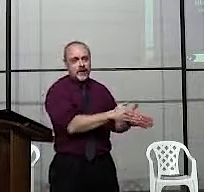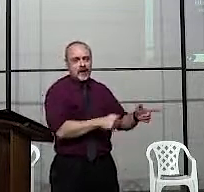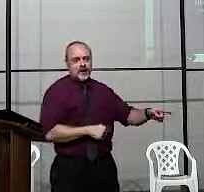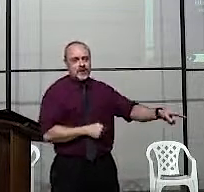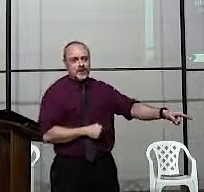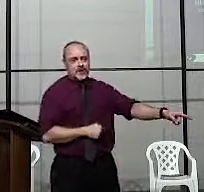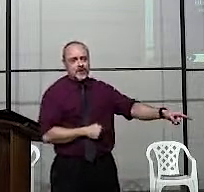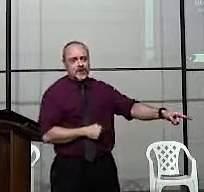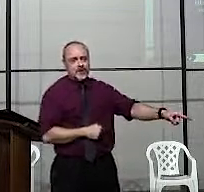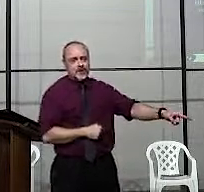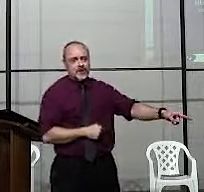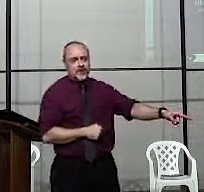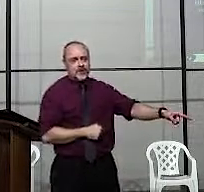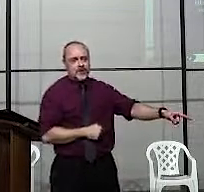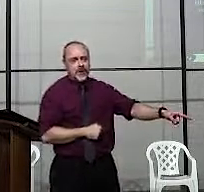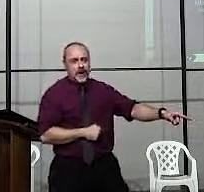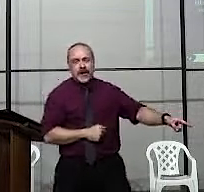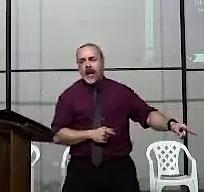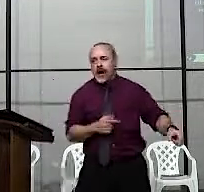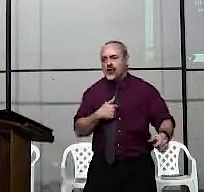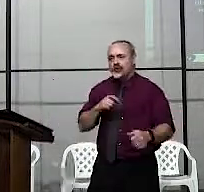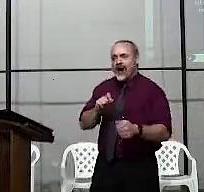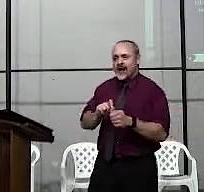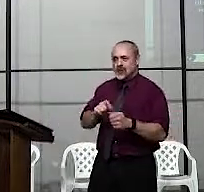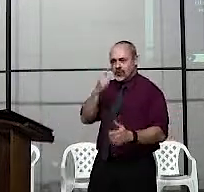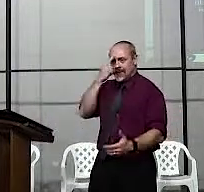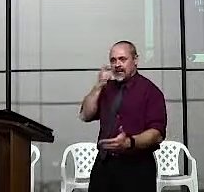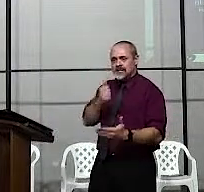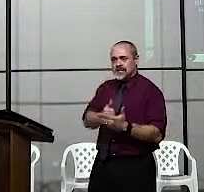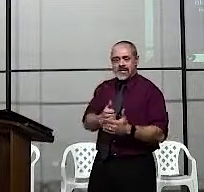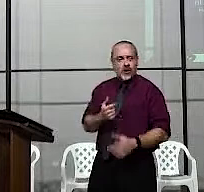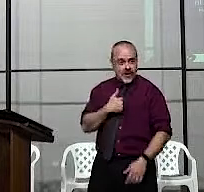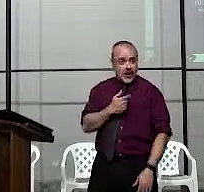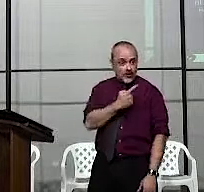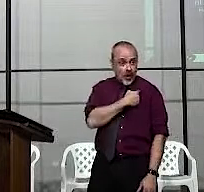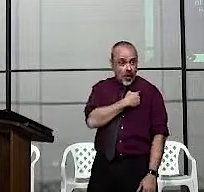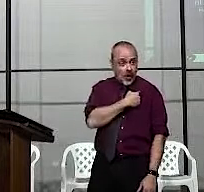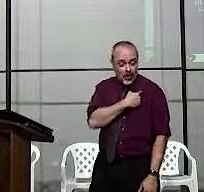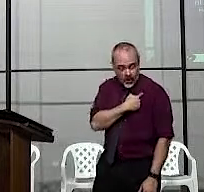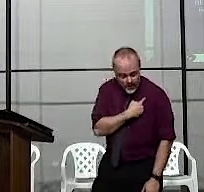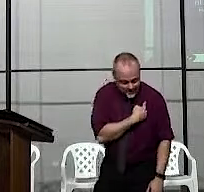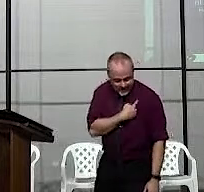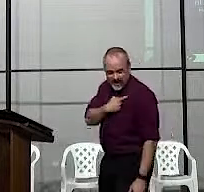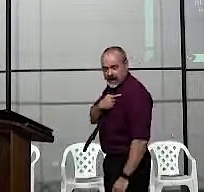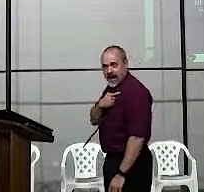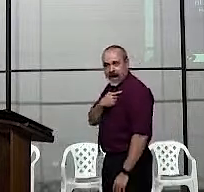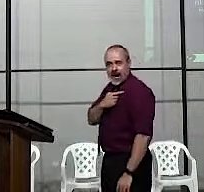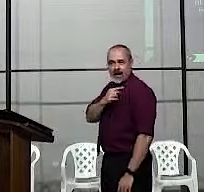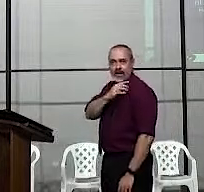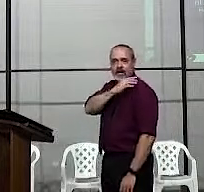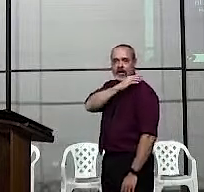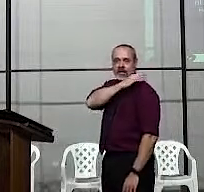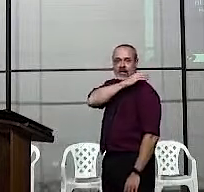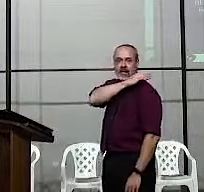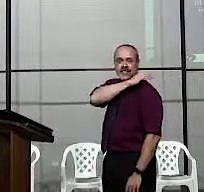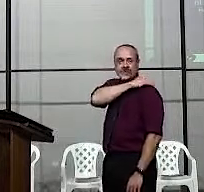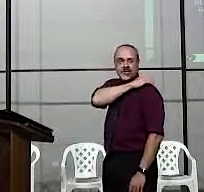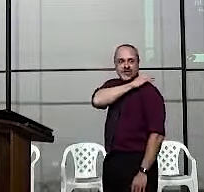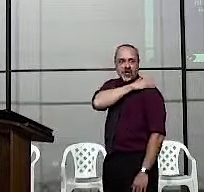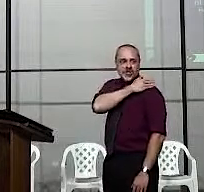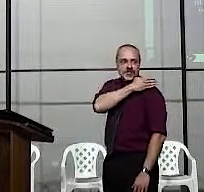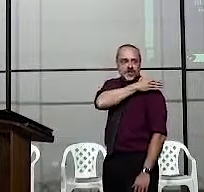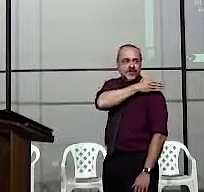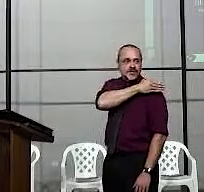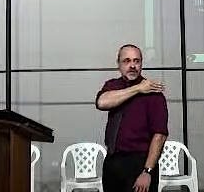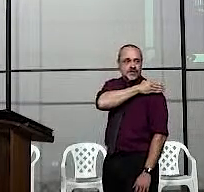esse caminho. E eu faço uma decisão que eu vou virar as